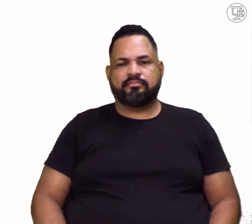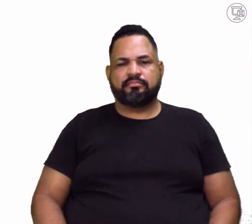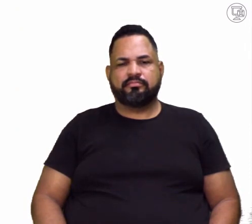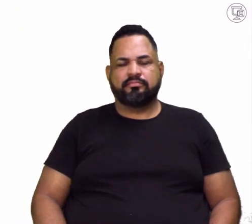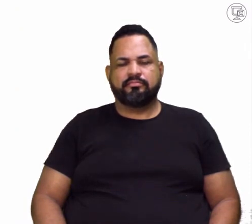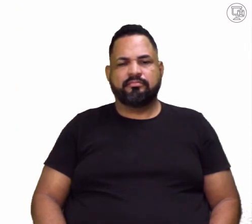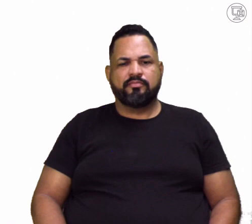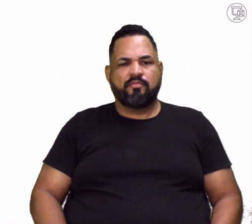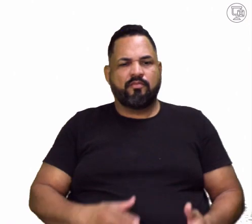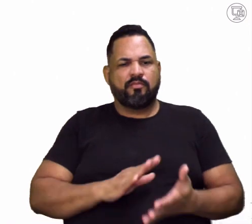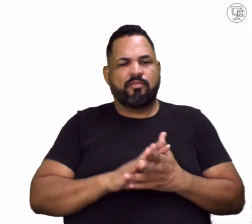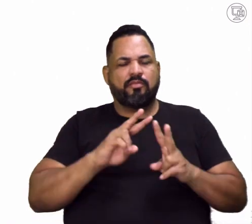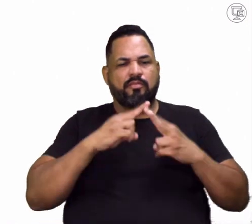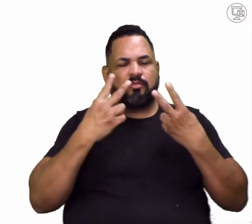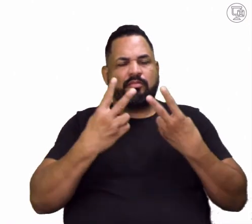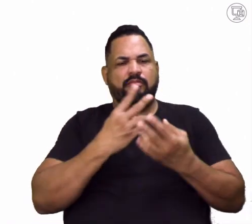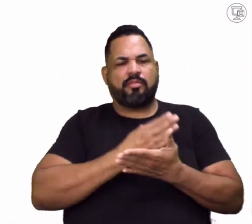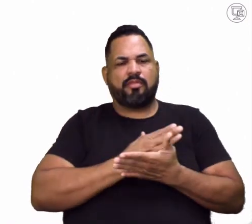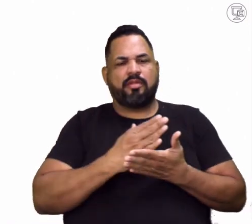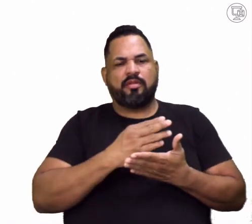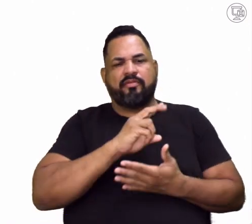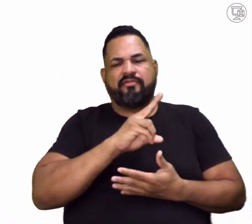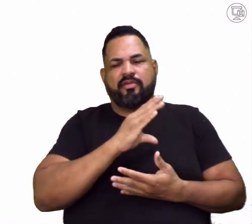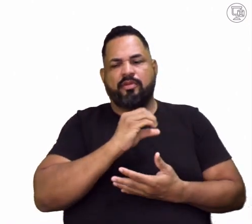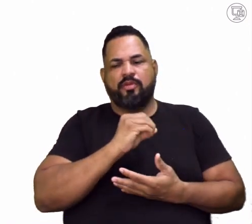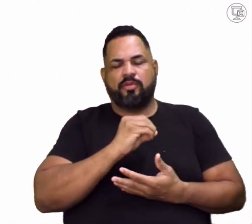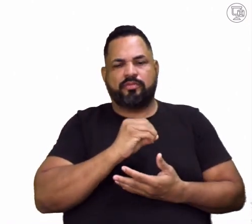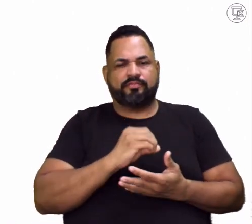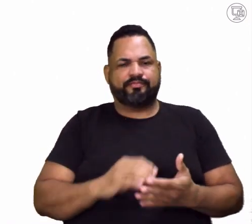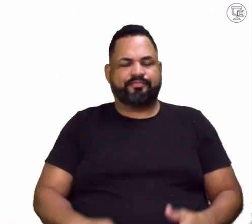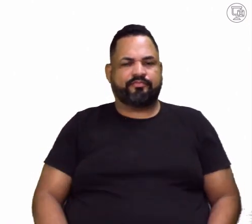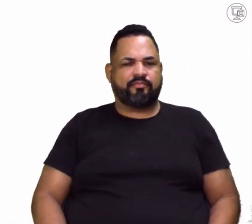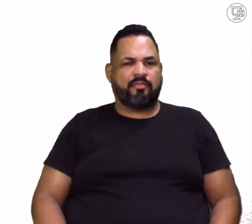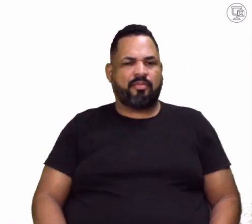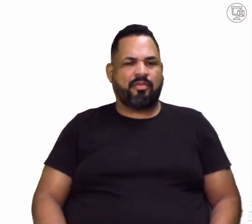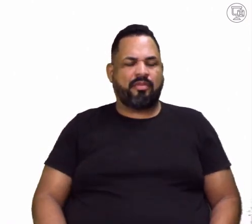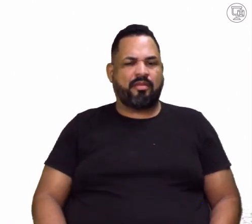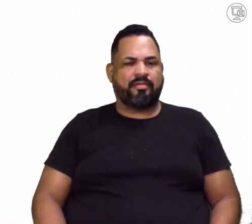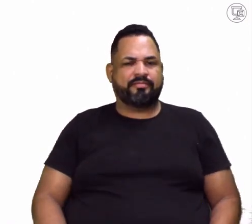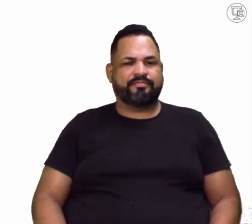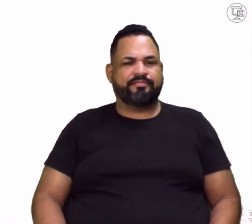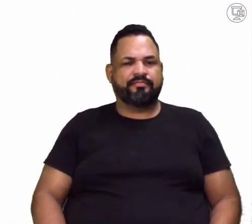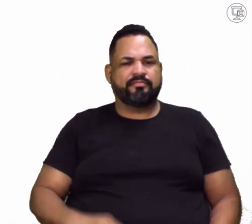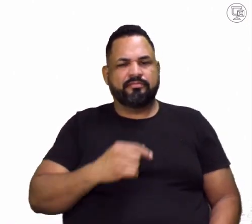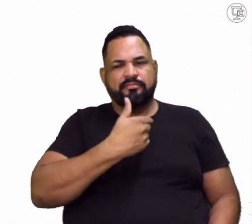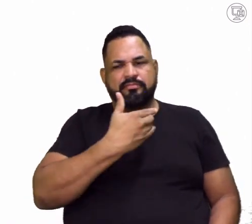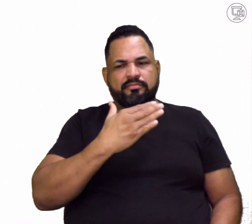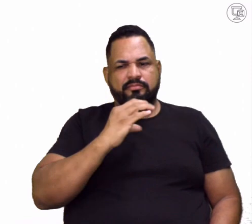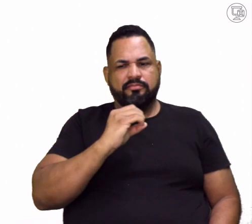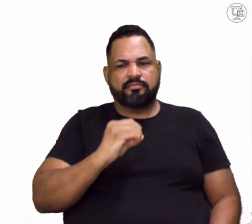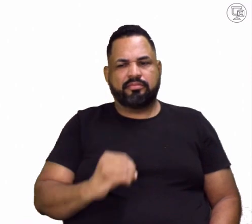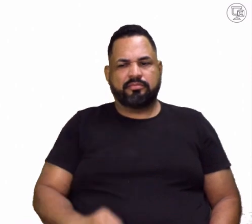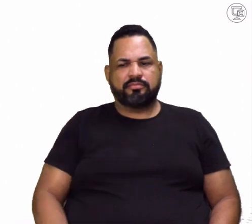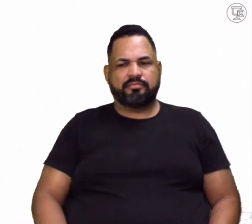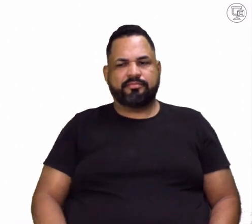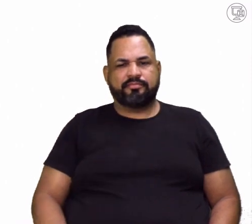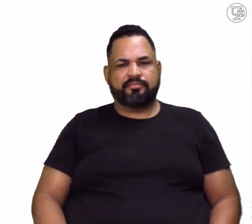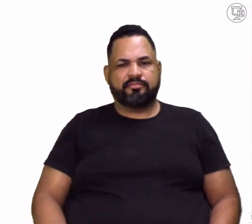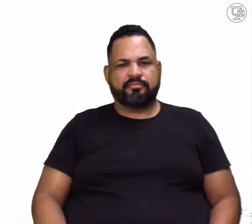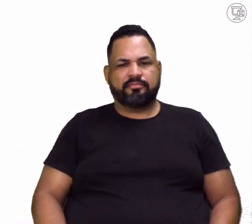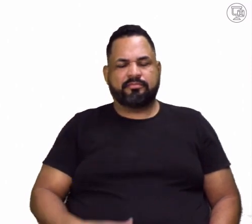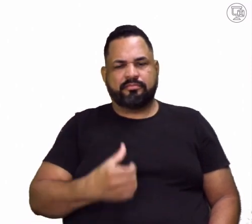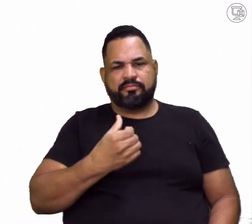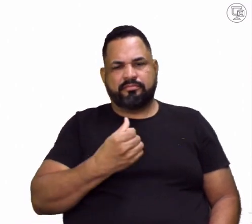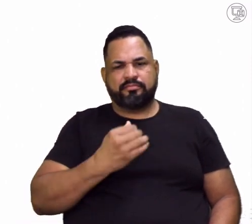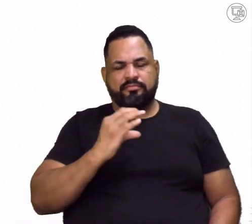o volume Inicial quando a temperatura era 20 como ele quer por 80 ele vai sofrer uma